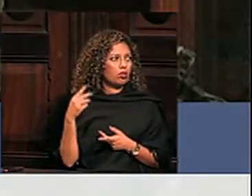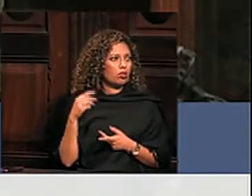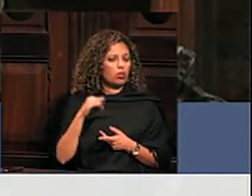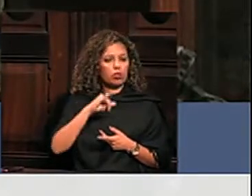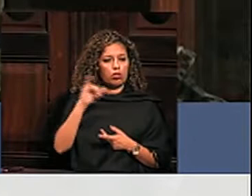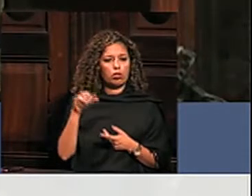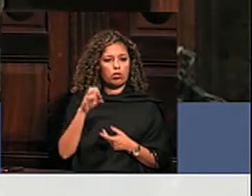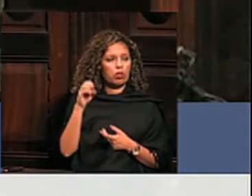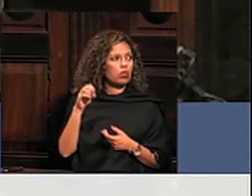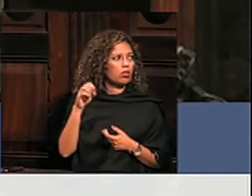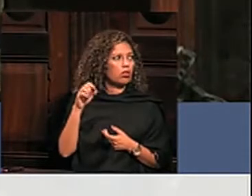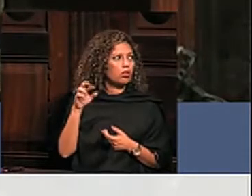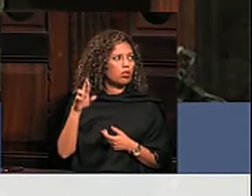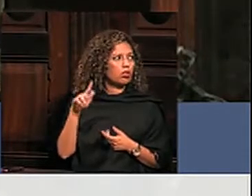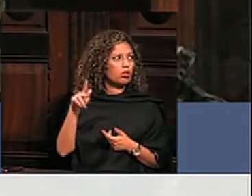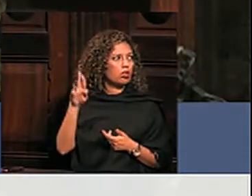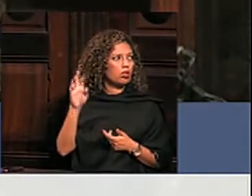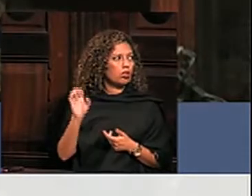Jorge Felipe Neto